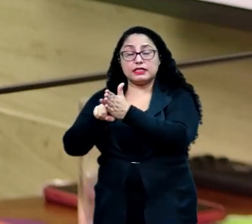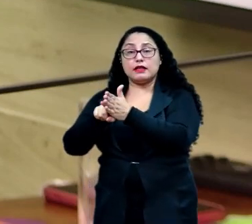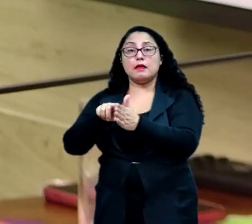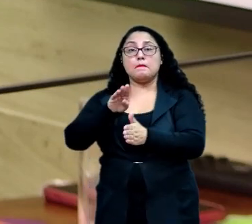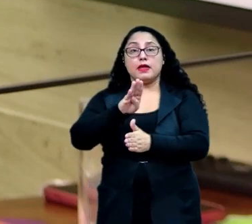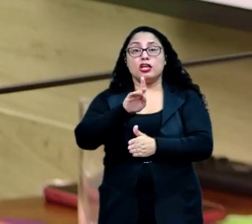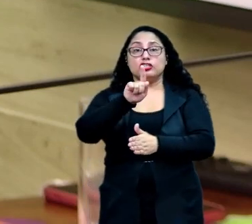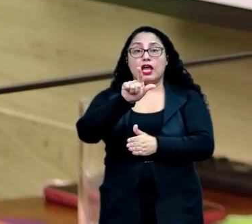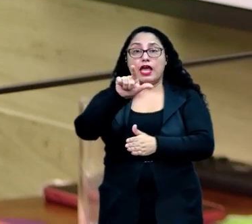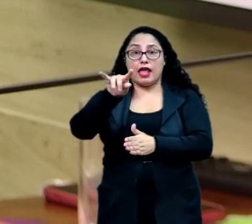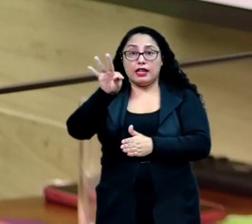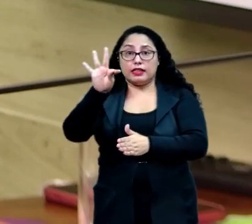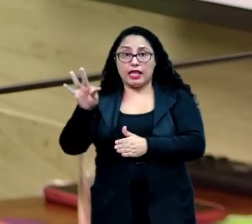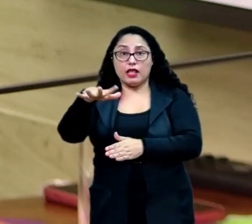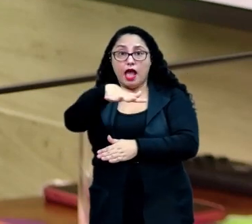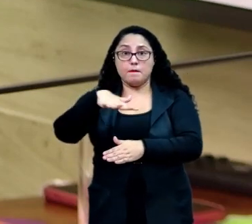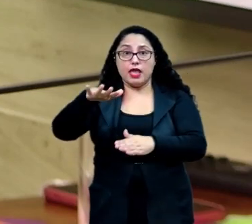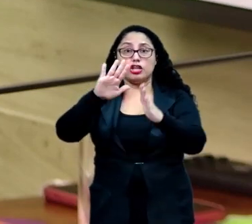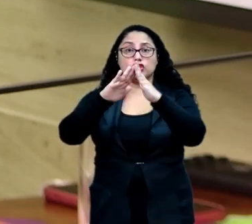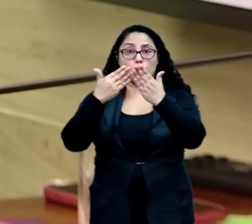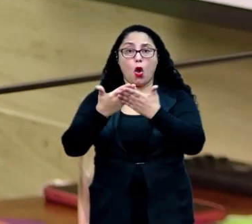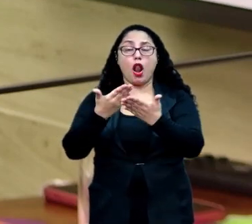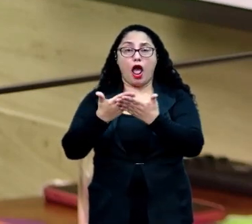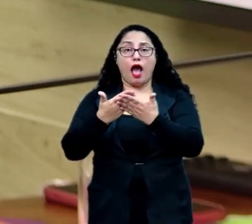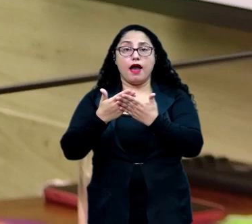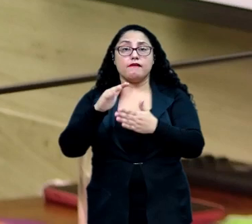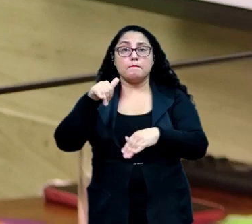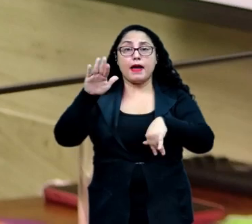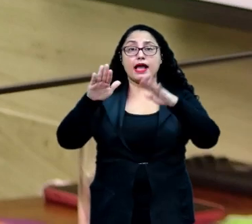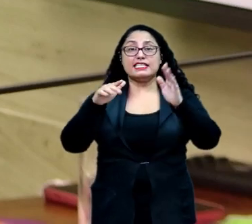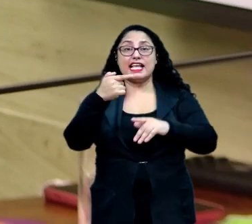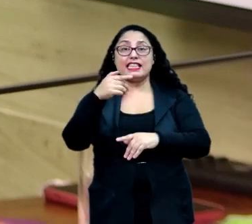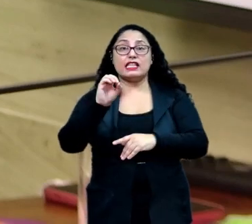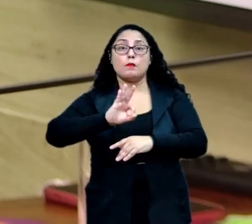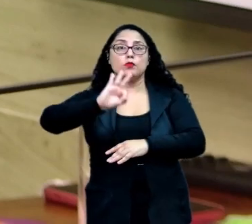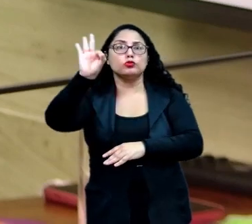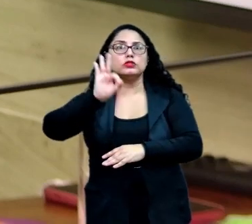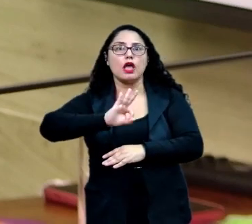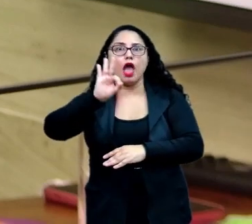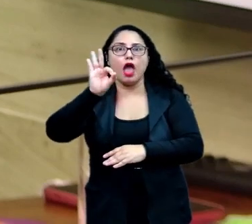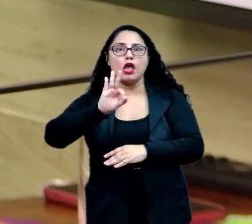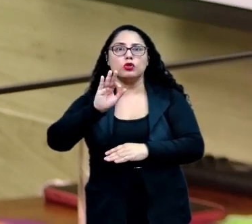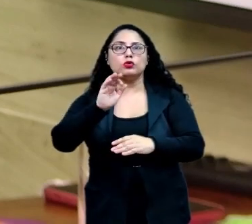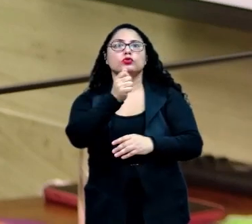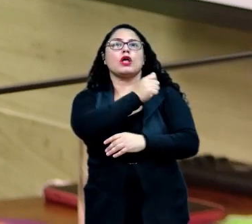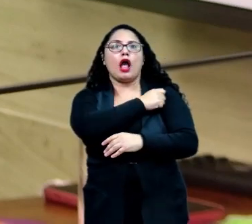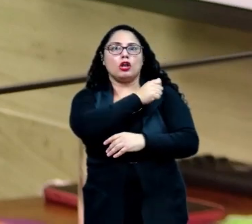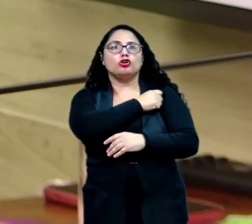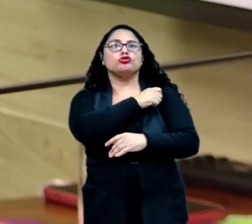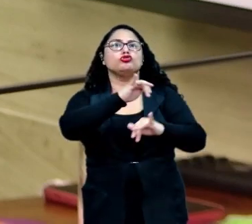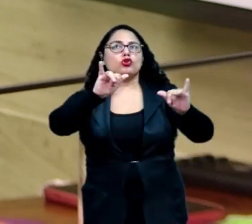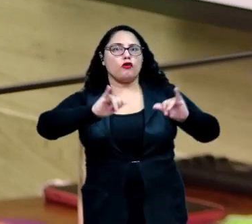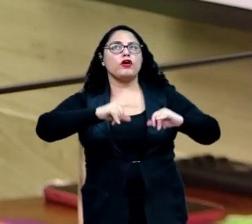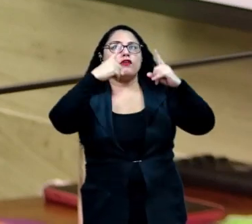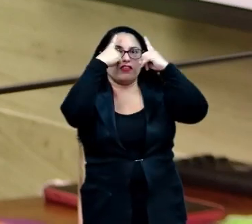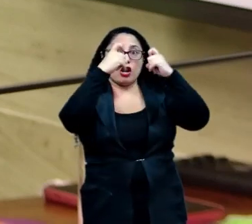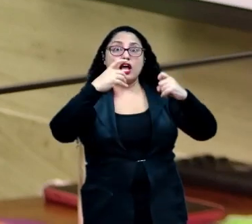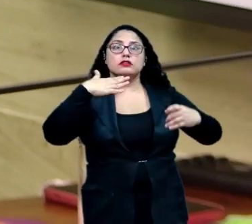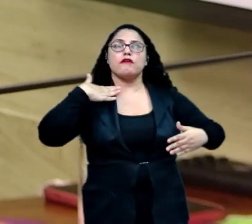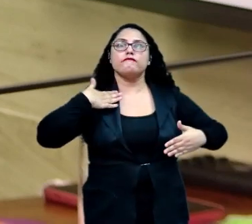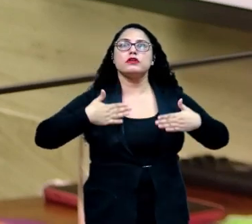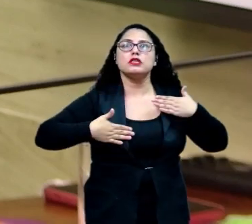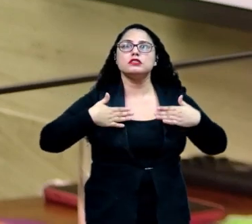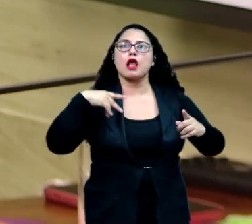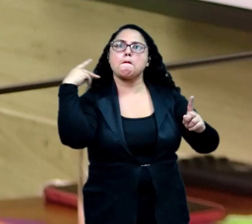Aham. que é sobre o ambiente escolar, ela diz que mais de 60% desses alunos já sofreram alguma violência